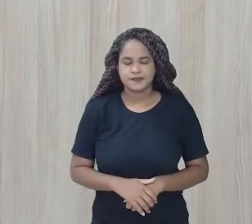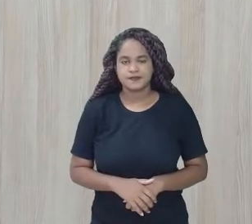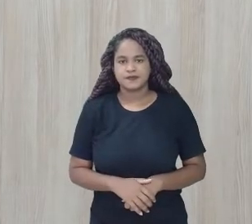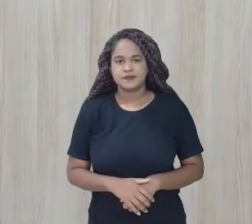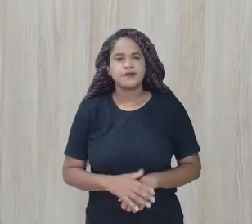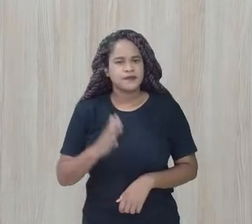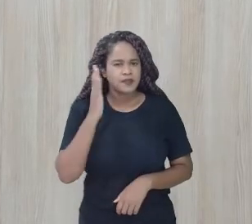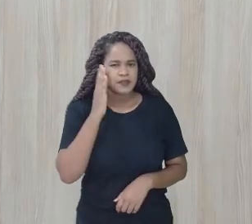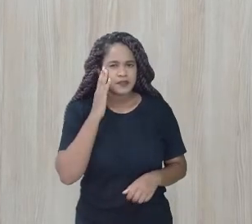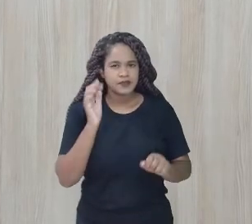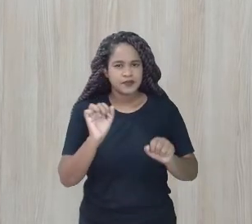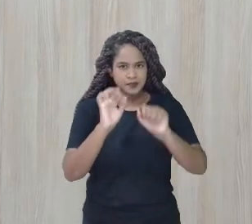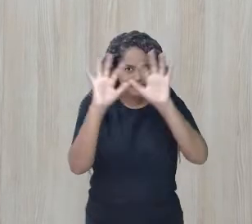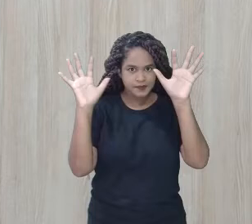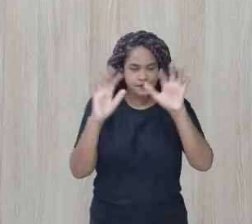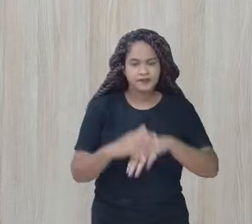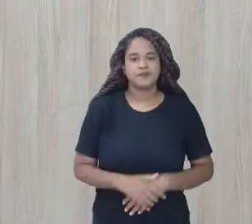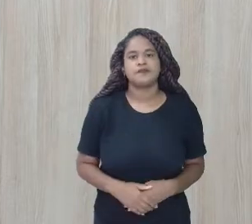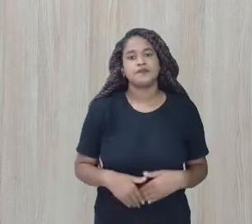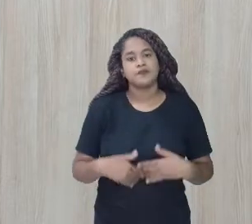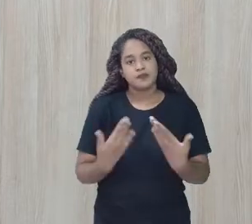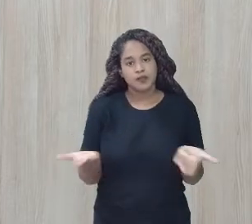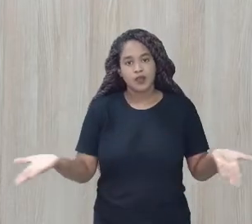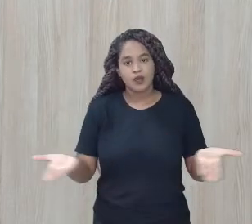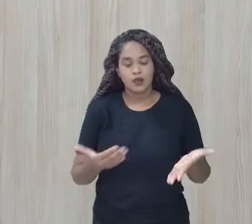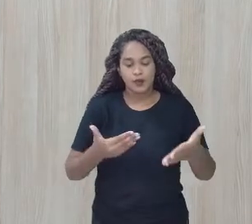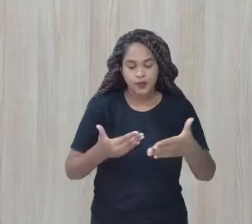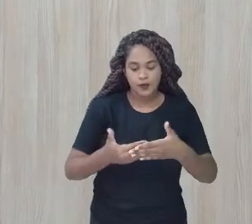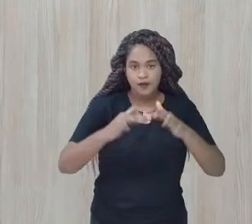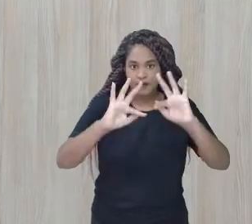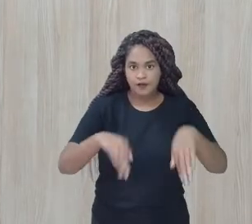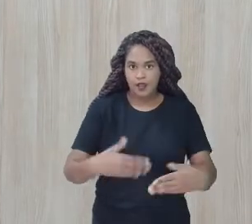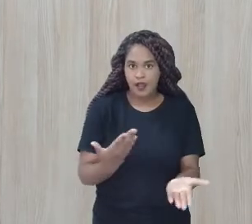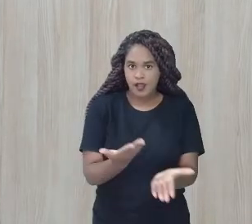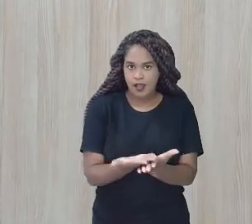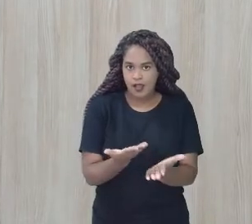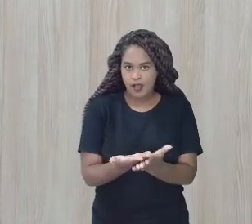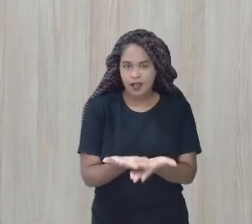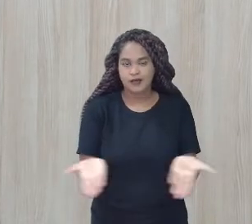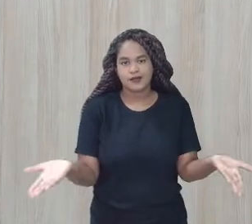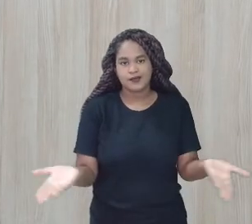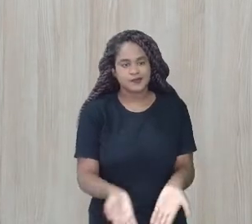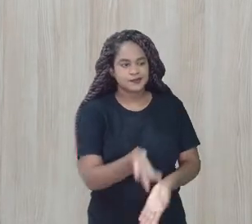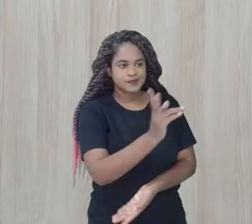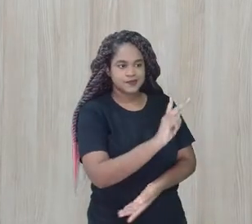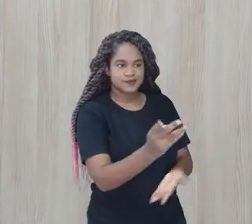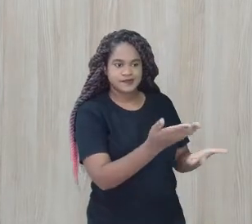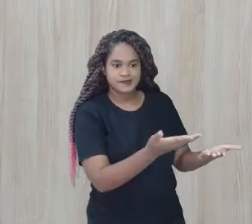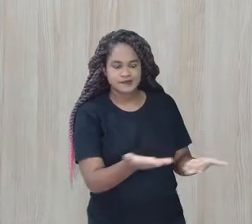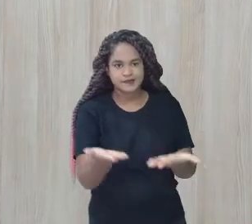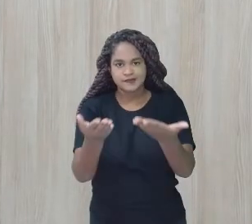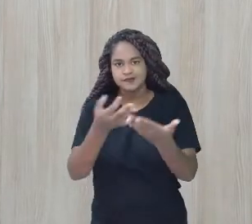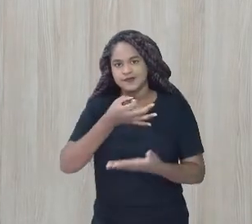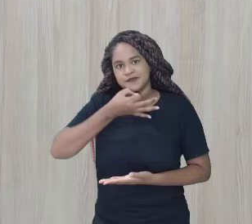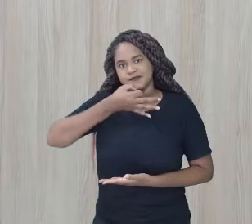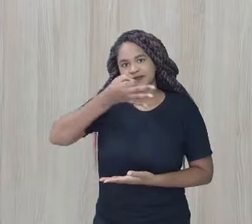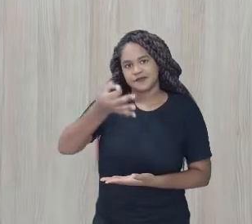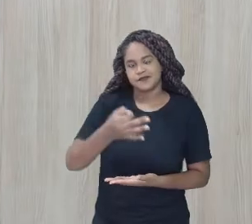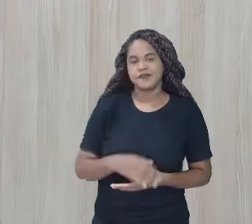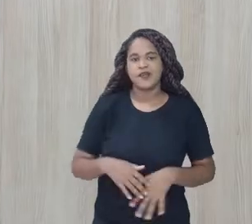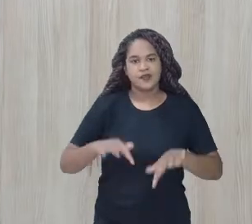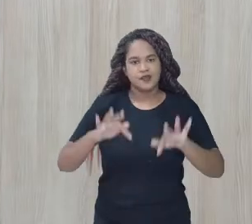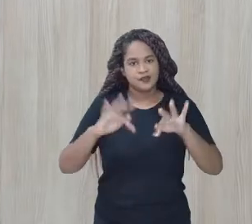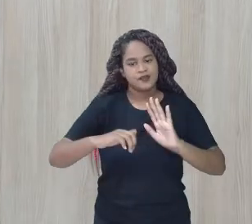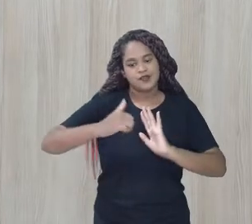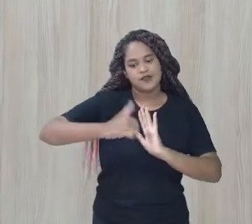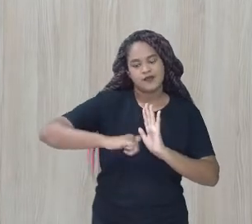aí, gente, deu para entender? Bom, eu vou chegando aqui no finalzinho da aula, deixa eu passar a palavra à professora Vanessa para ela comentar aqui finalmente, né,